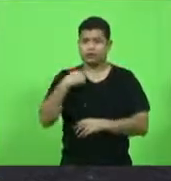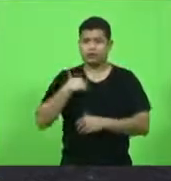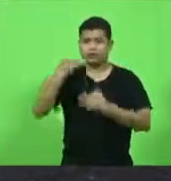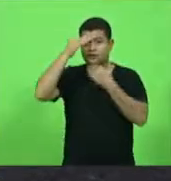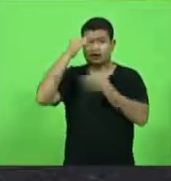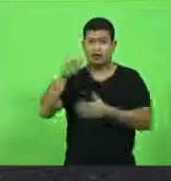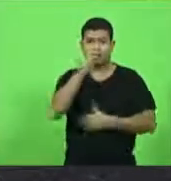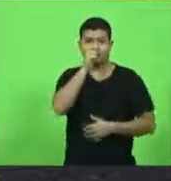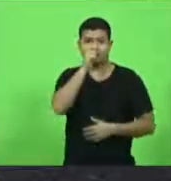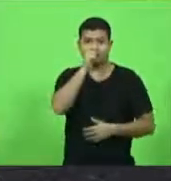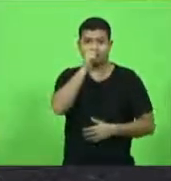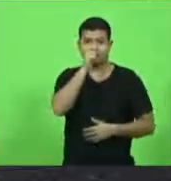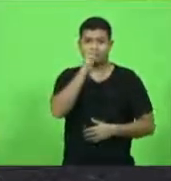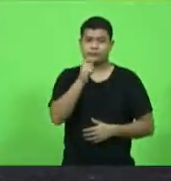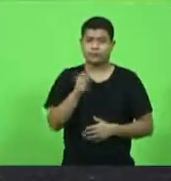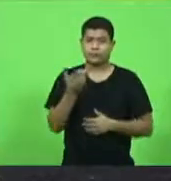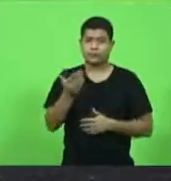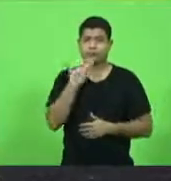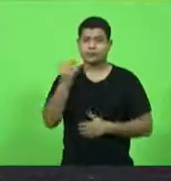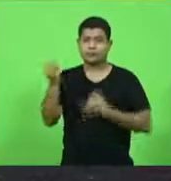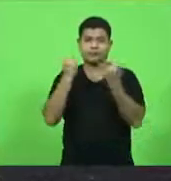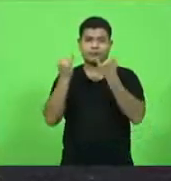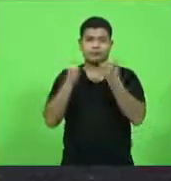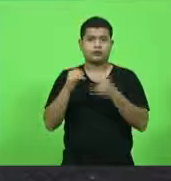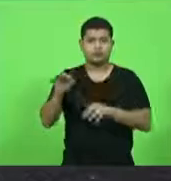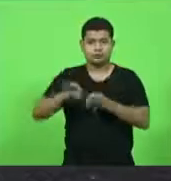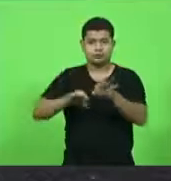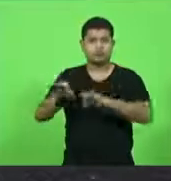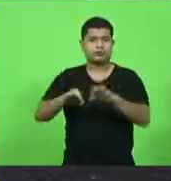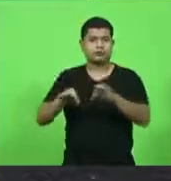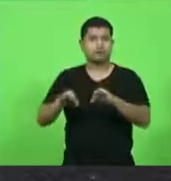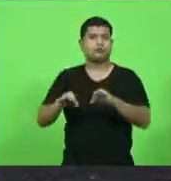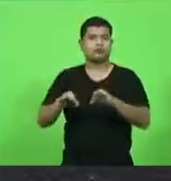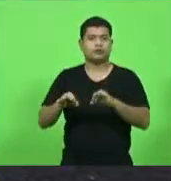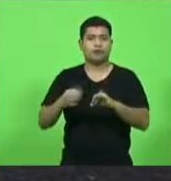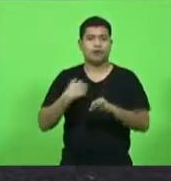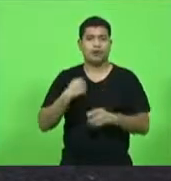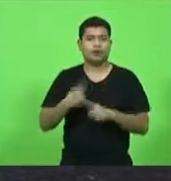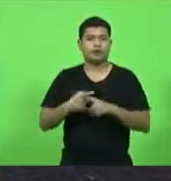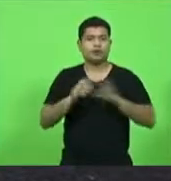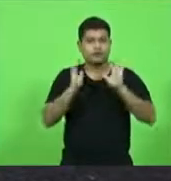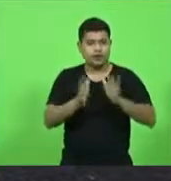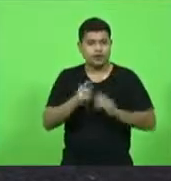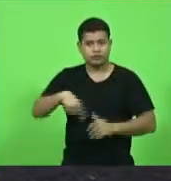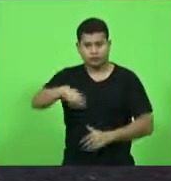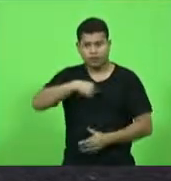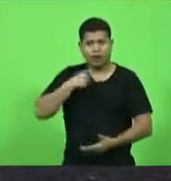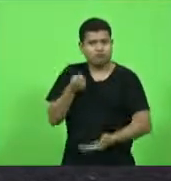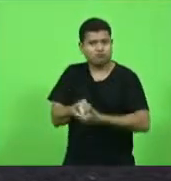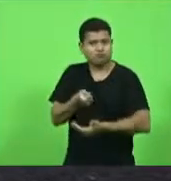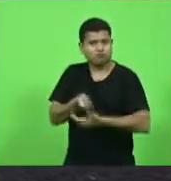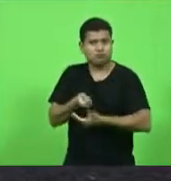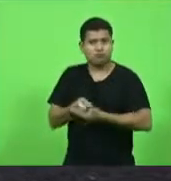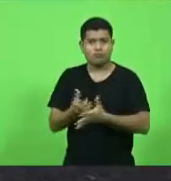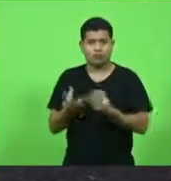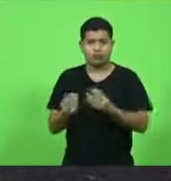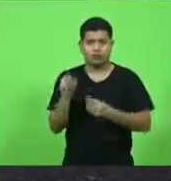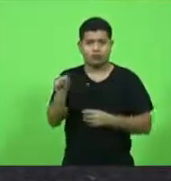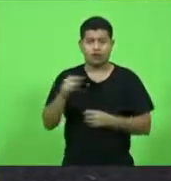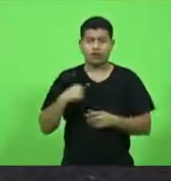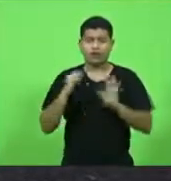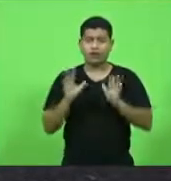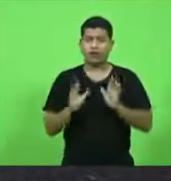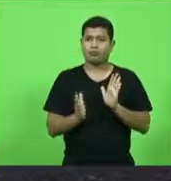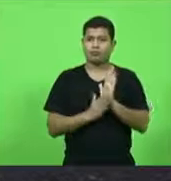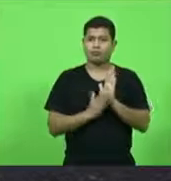Amin pelo pedido de informação, porque nós já constantemente cobramos, eu já vi também proposições do deputado